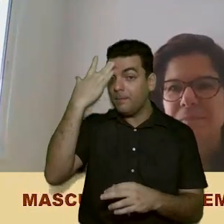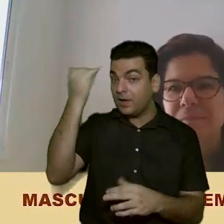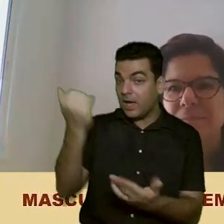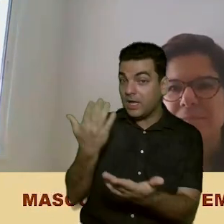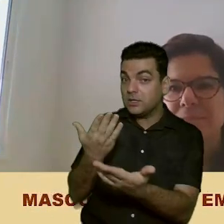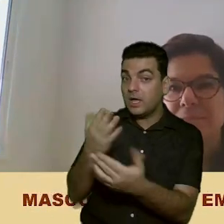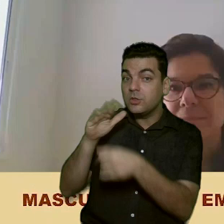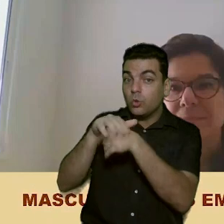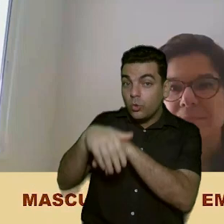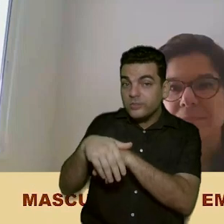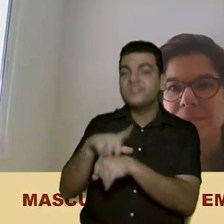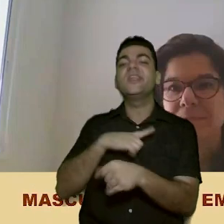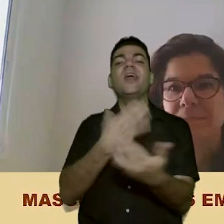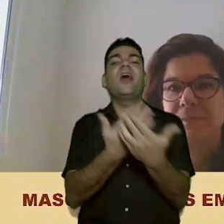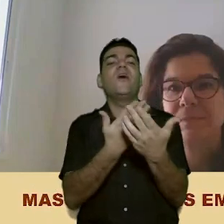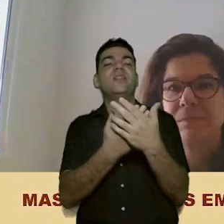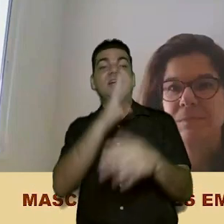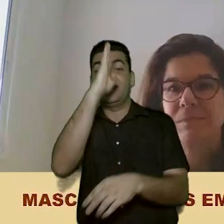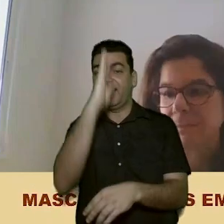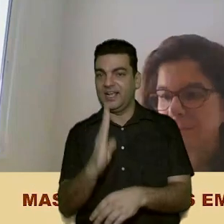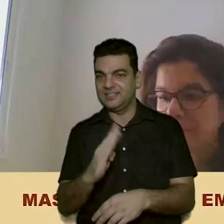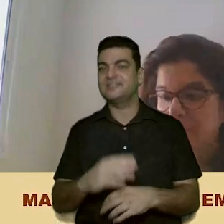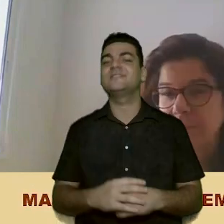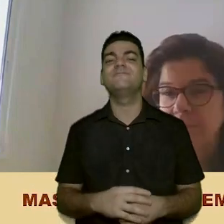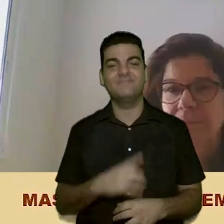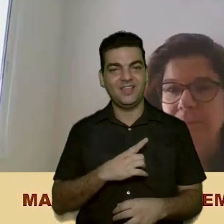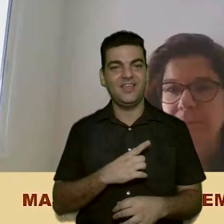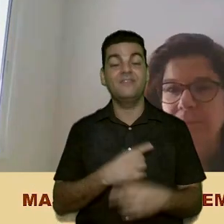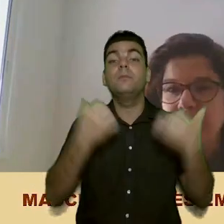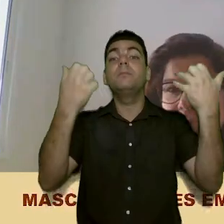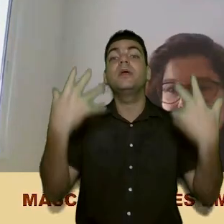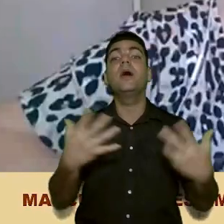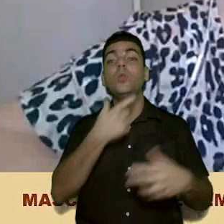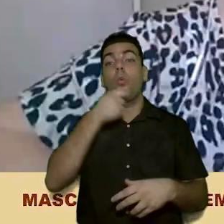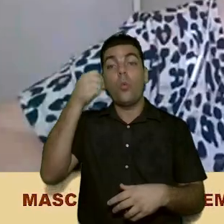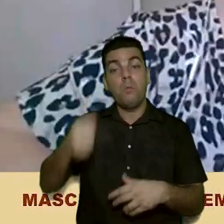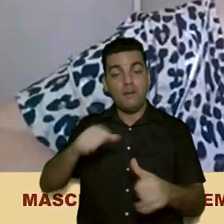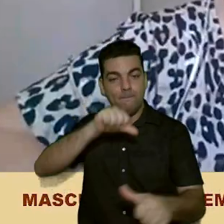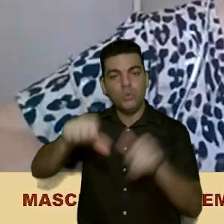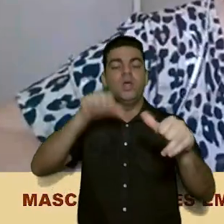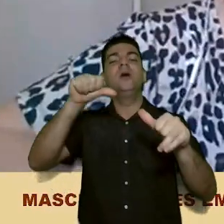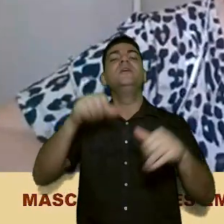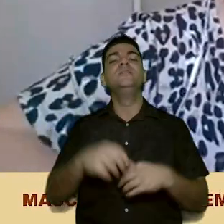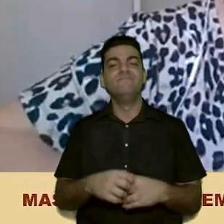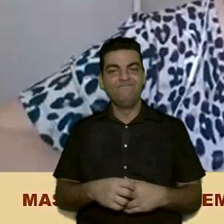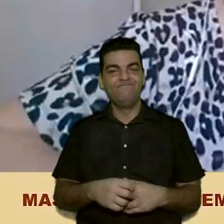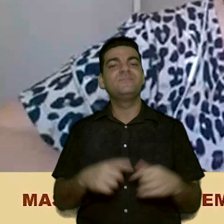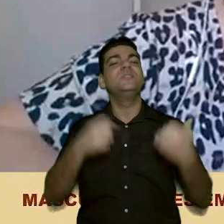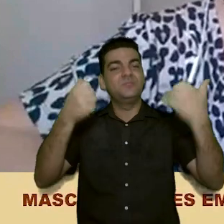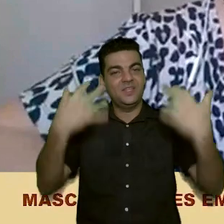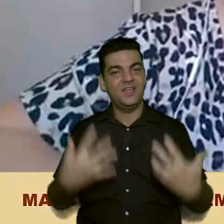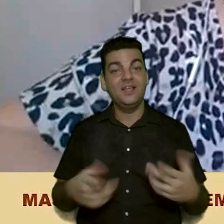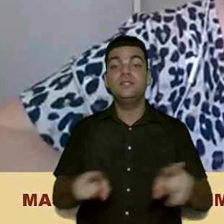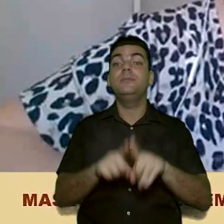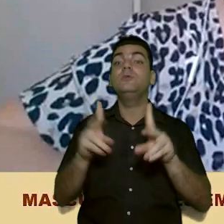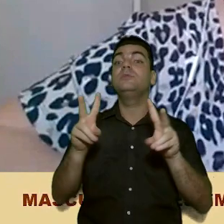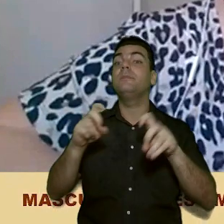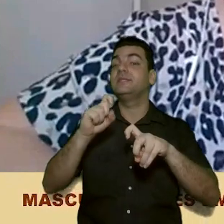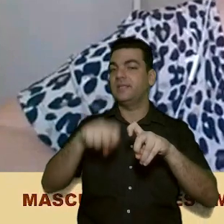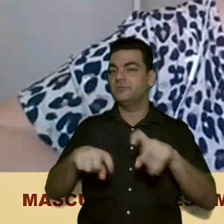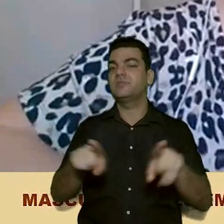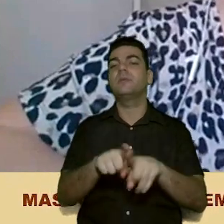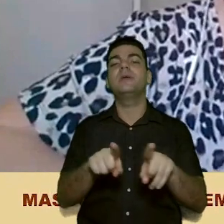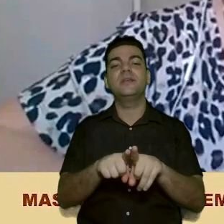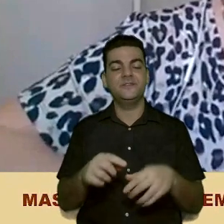no Instagram. Inclusive, amanhã à noite vai ter uma aula grátis chamada Transformando Masculinidades. A gente vai falar um pouco